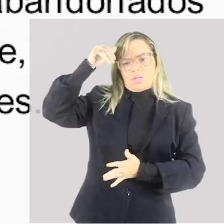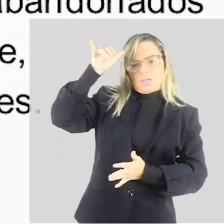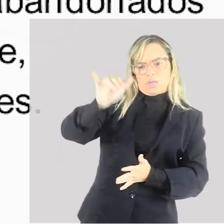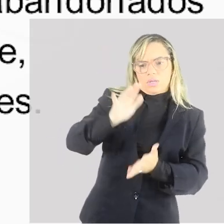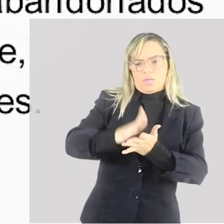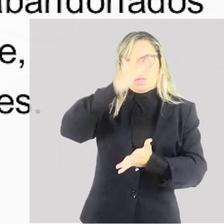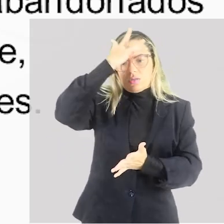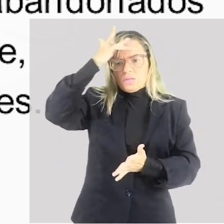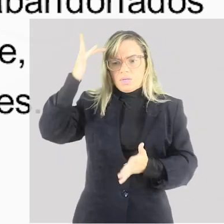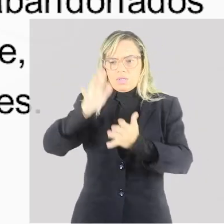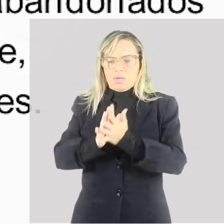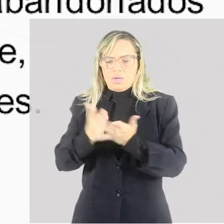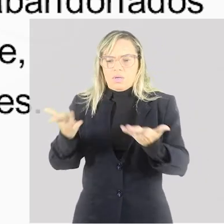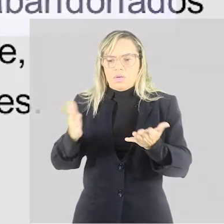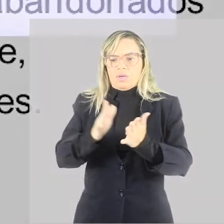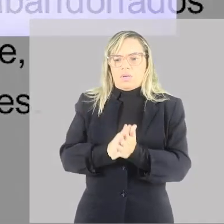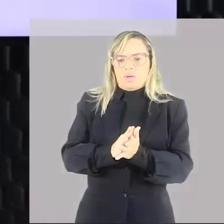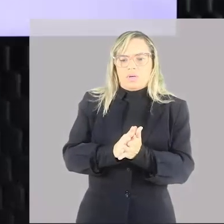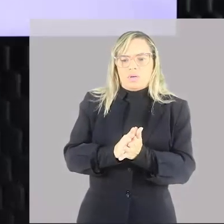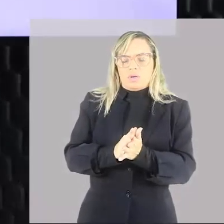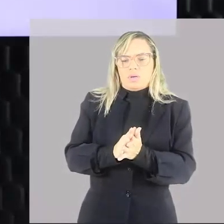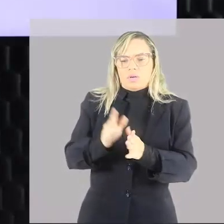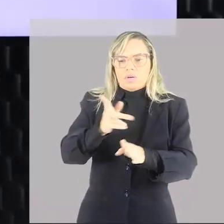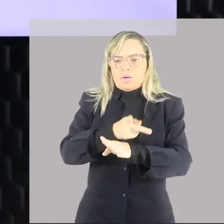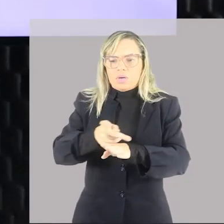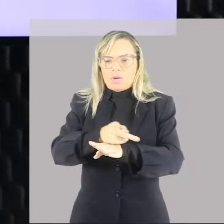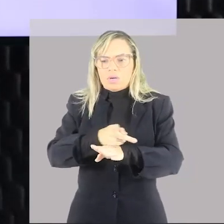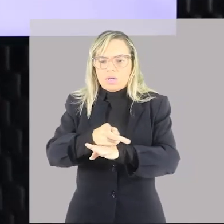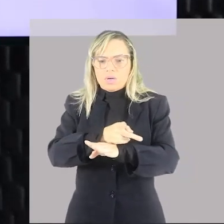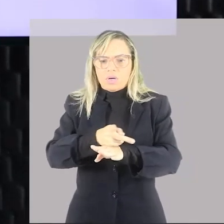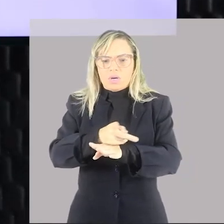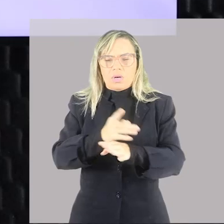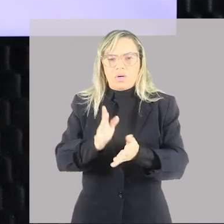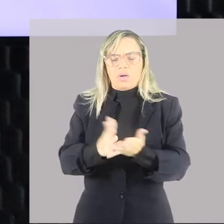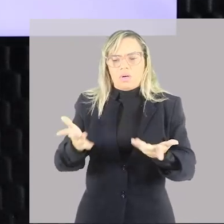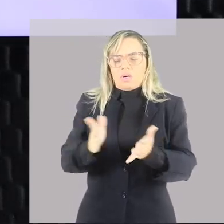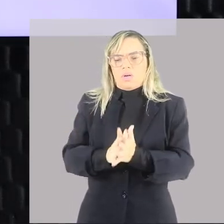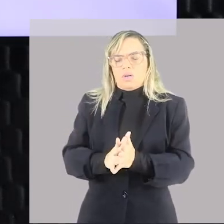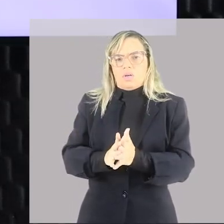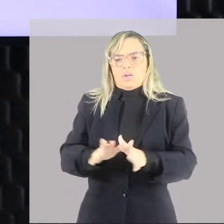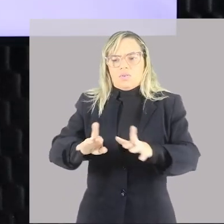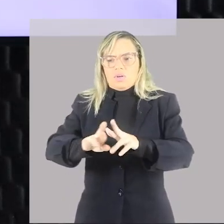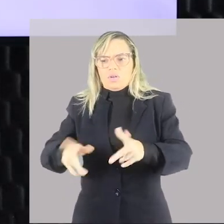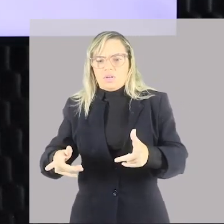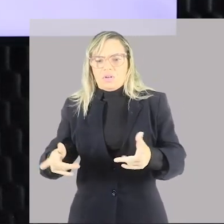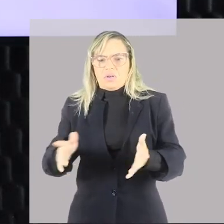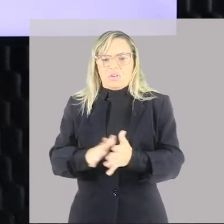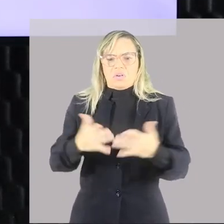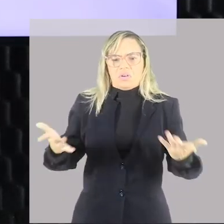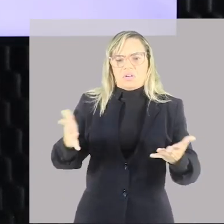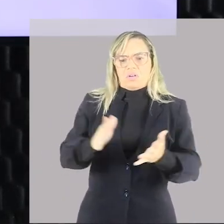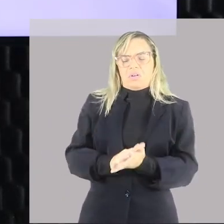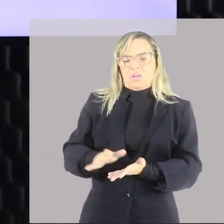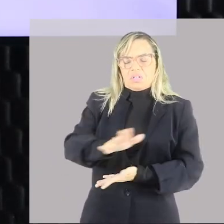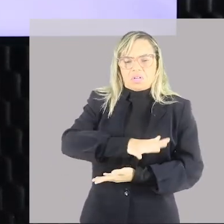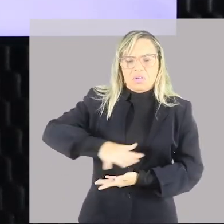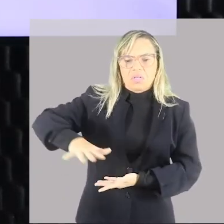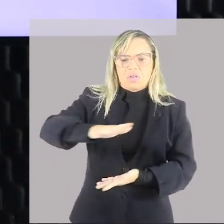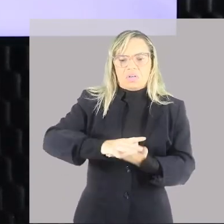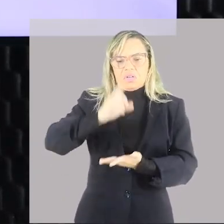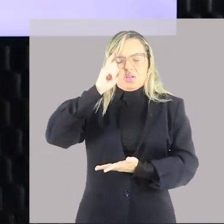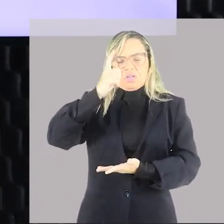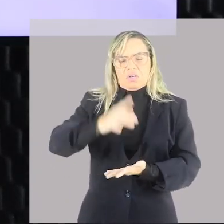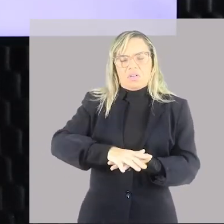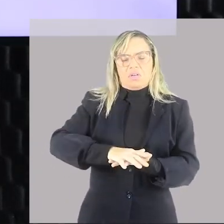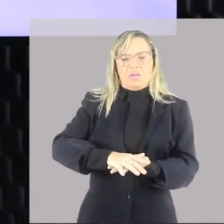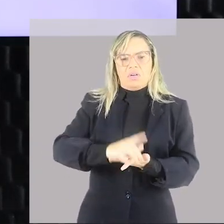se desvencilhar de vez da esfera das decisões. É o contrário, não pode ser se desvencilhar, deveria ser